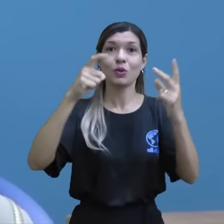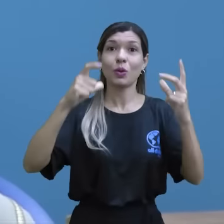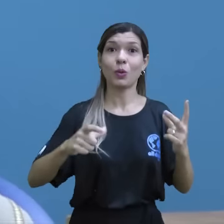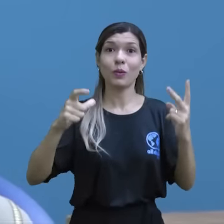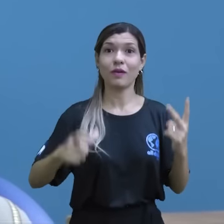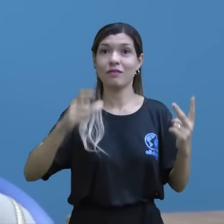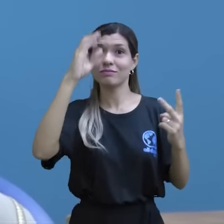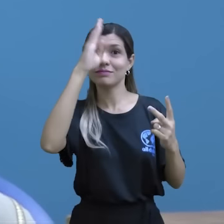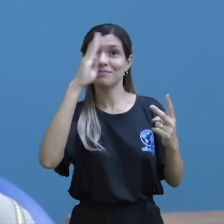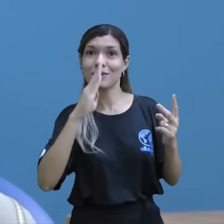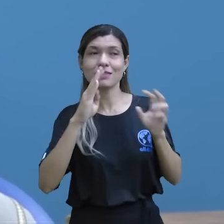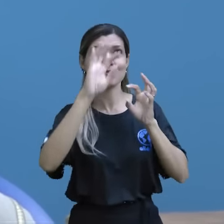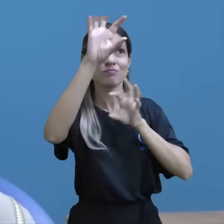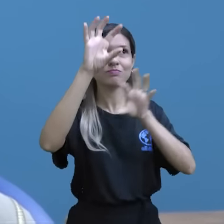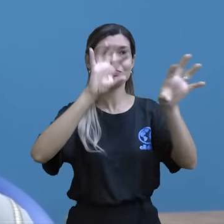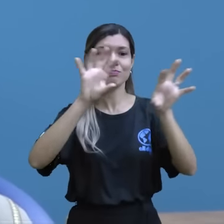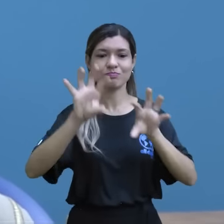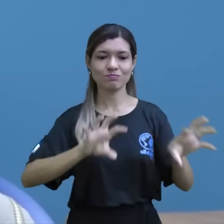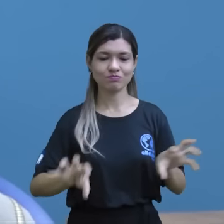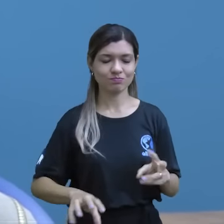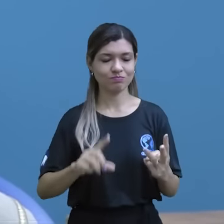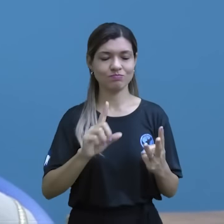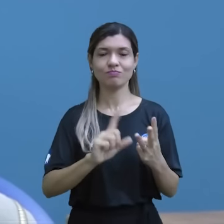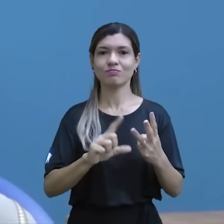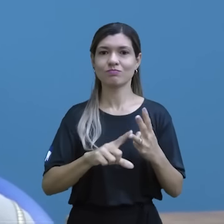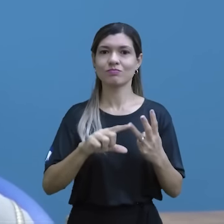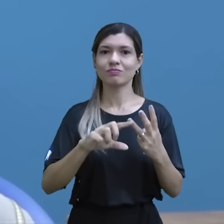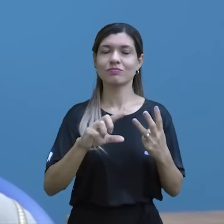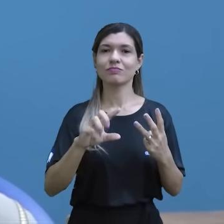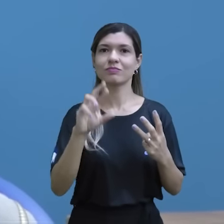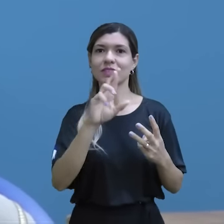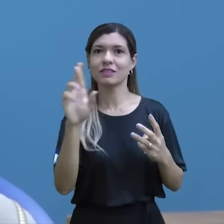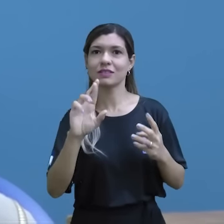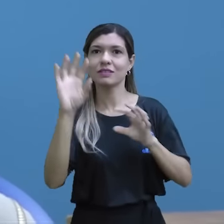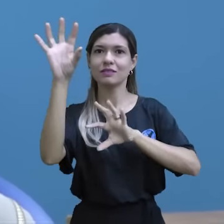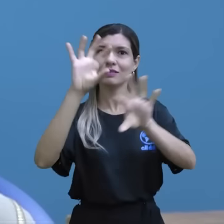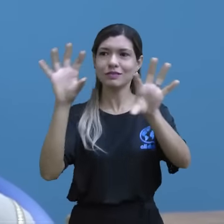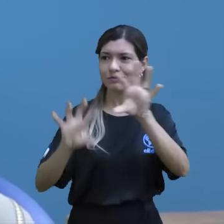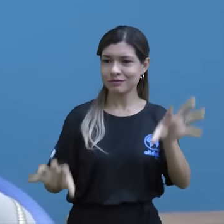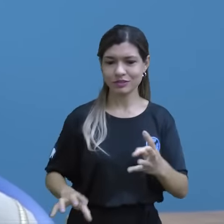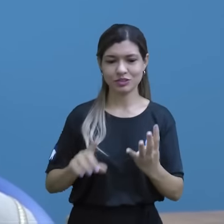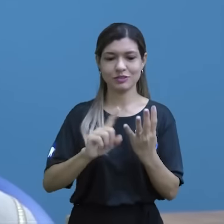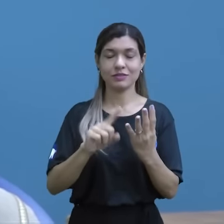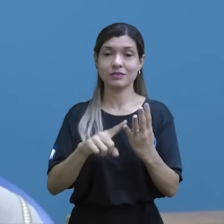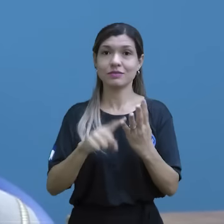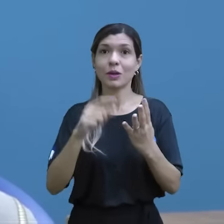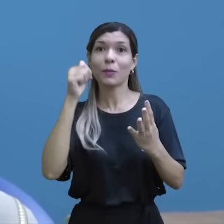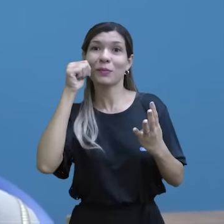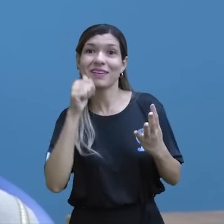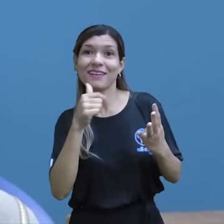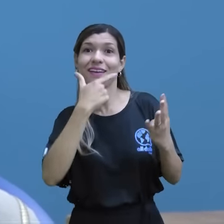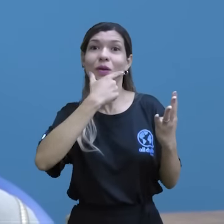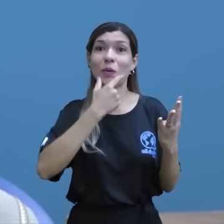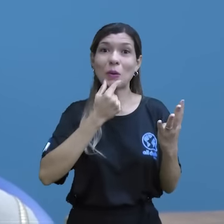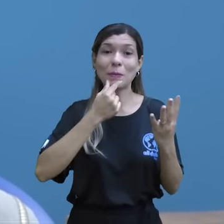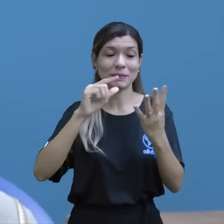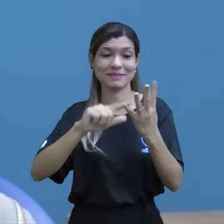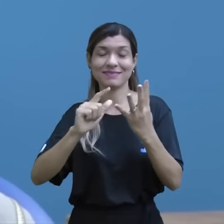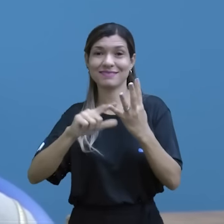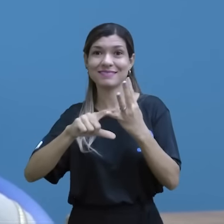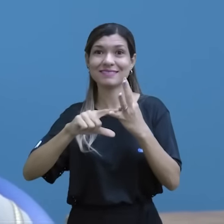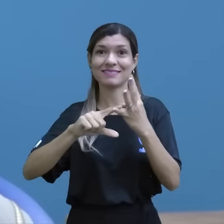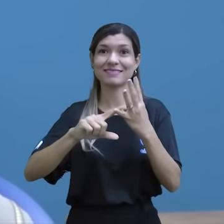gênero. Então, era perguntar novamente e trazer novamente. Na Flip, nós